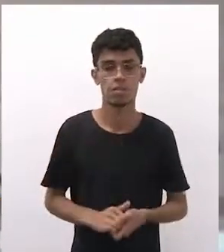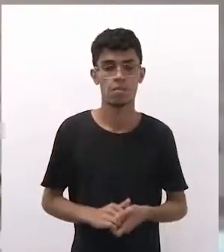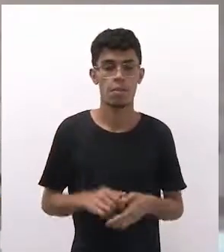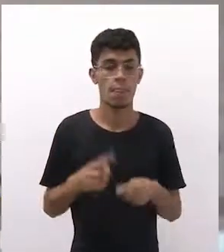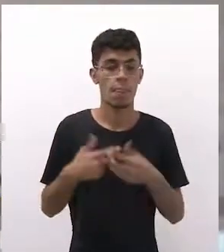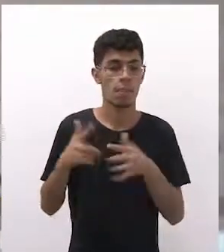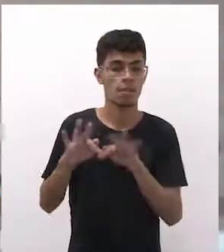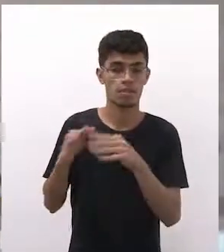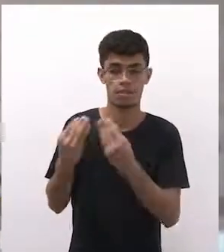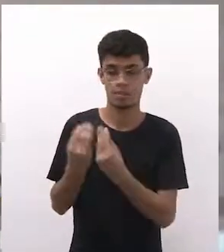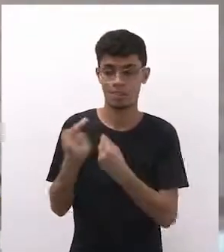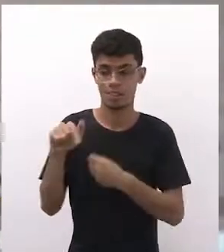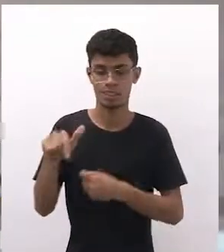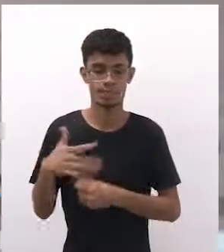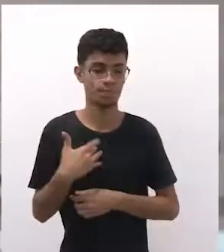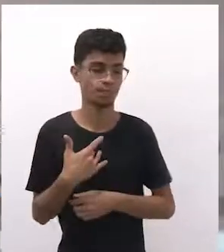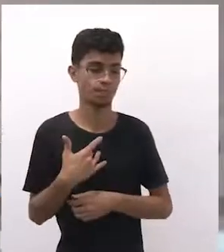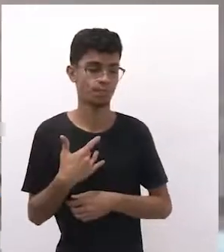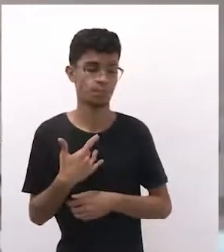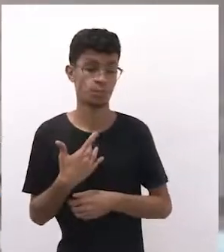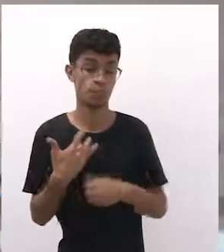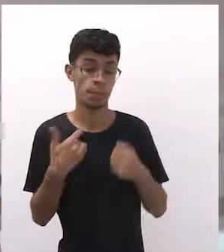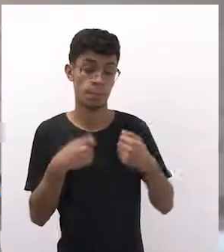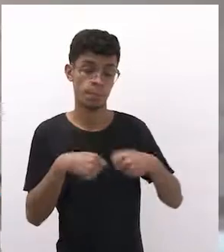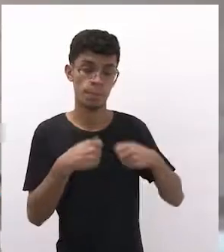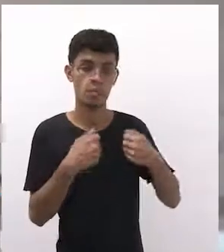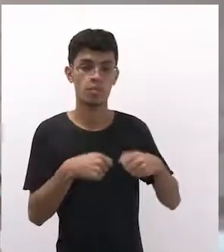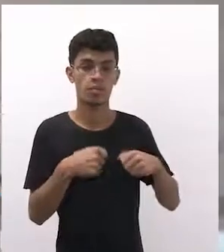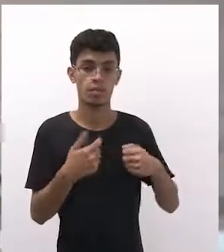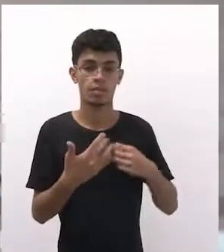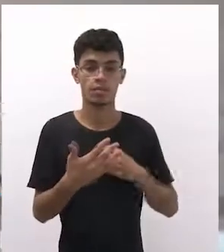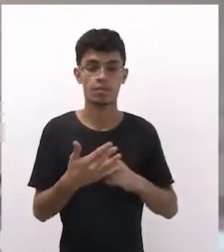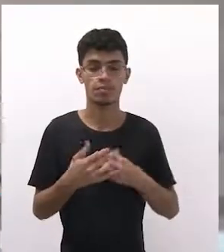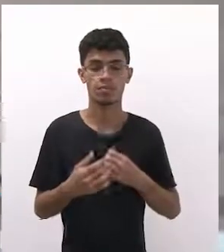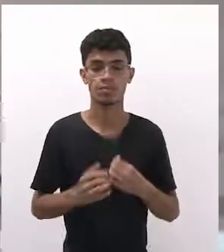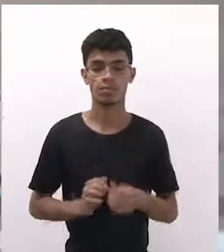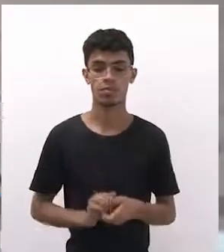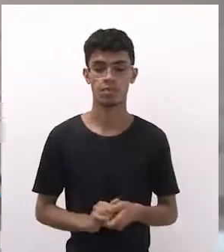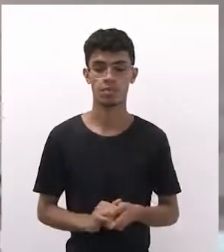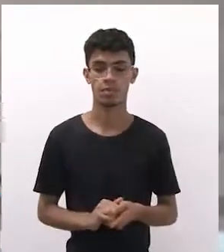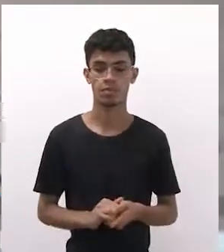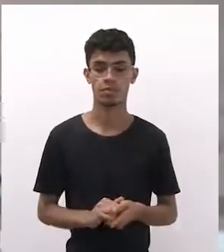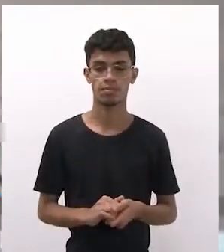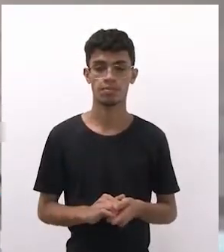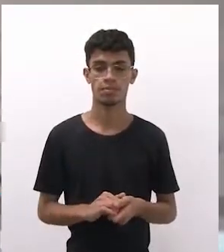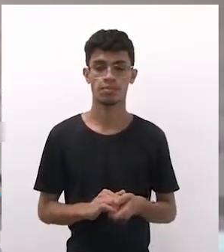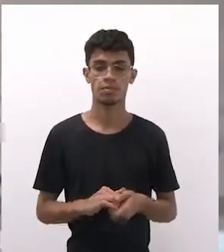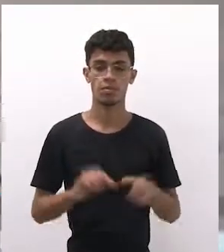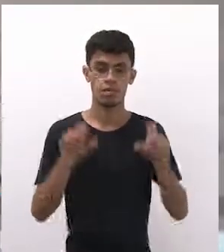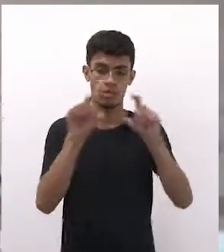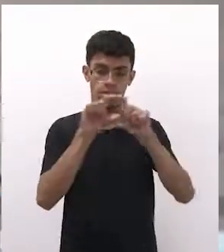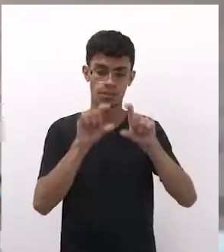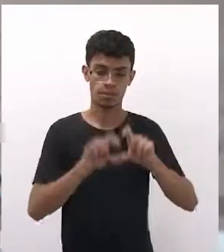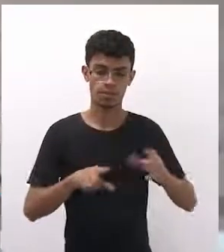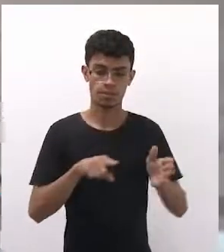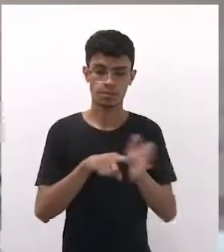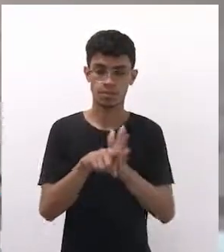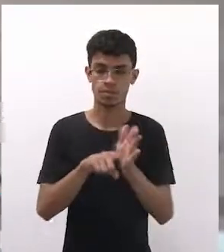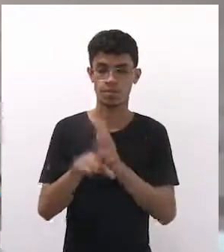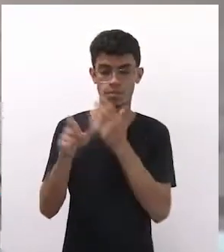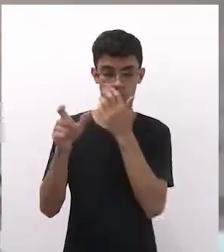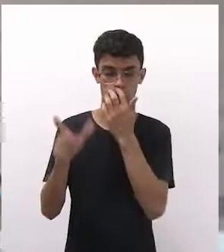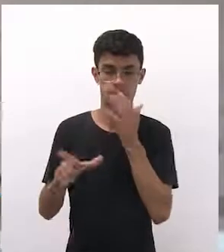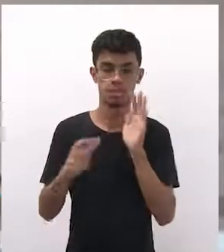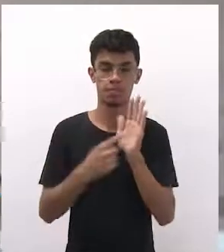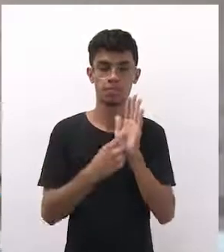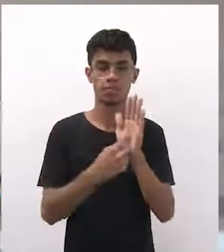porque a família normalmente não tem alternativa, e eu até separei um trecho dessa pesquisa dela, que ela mostra,